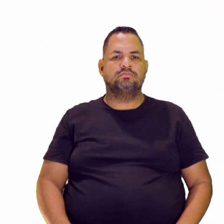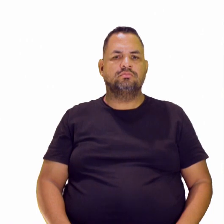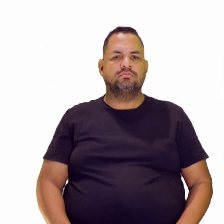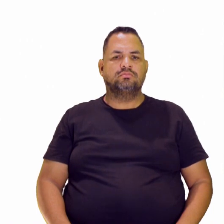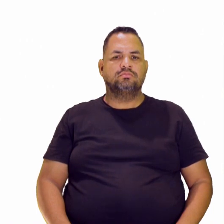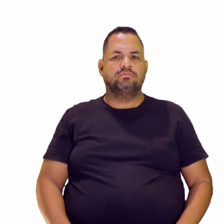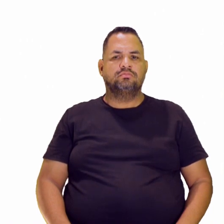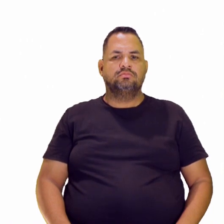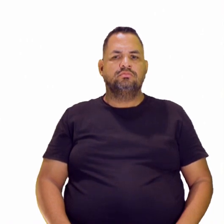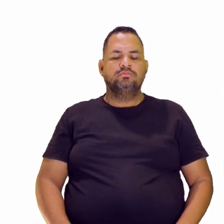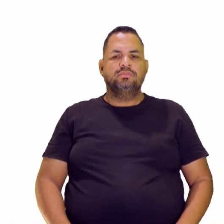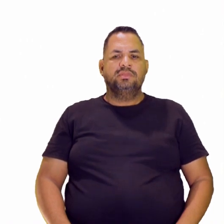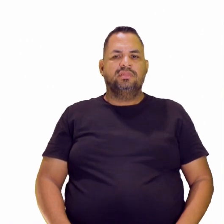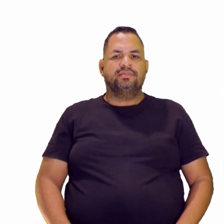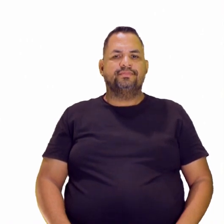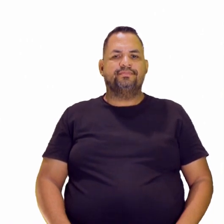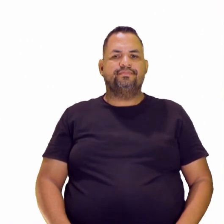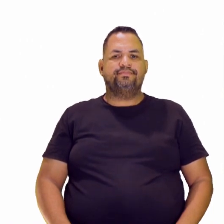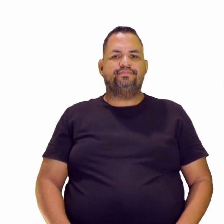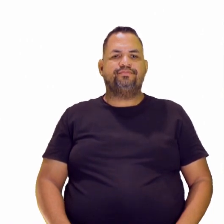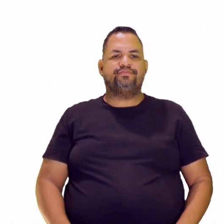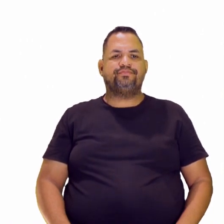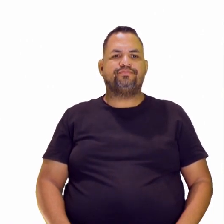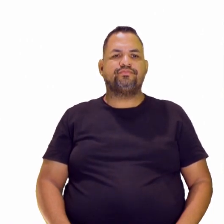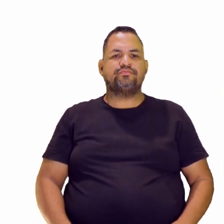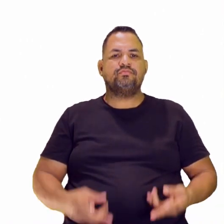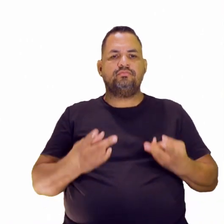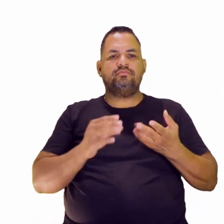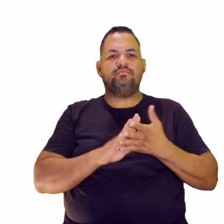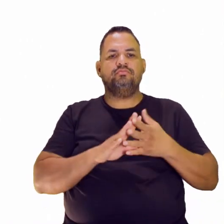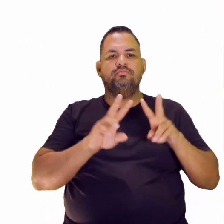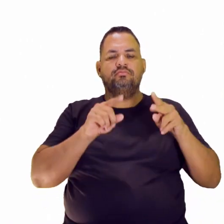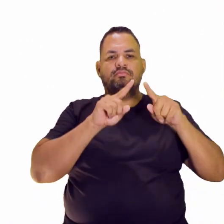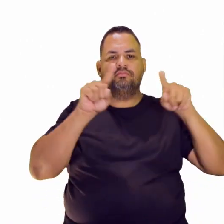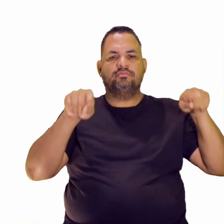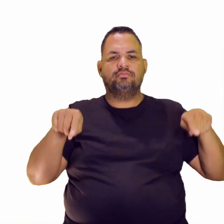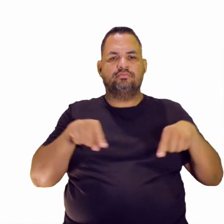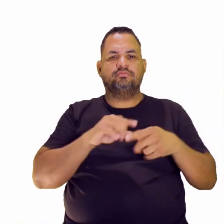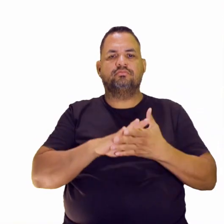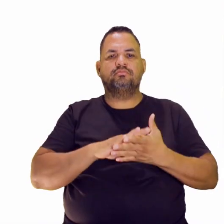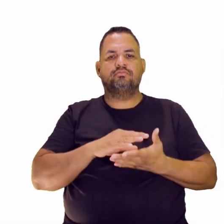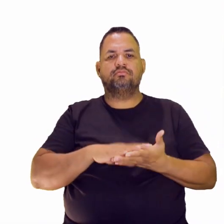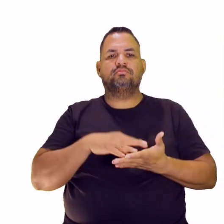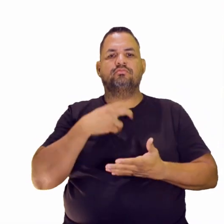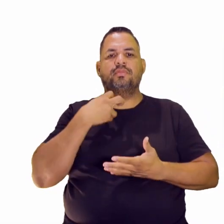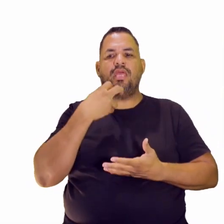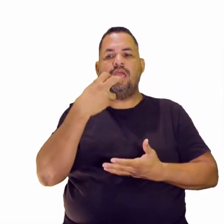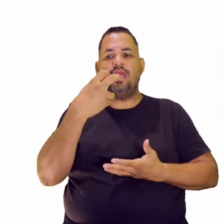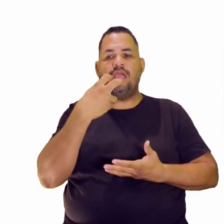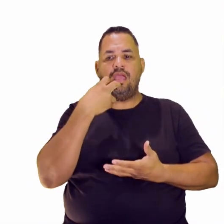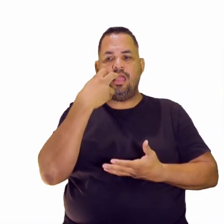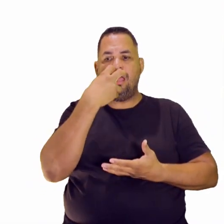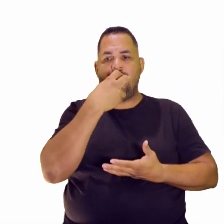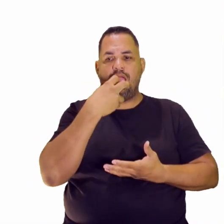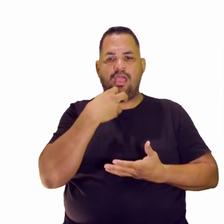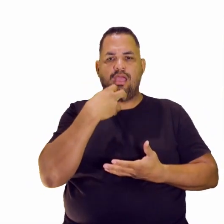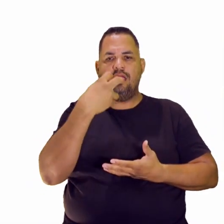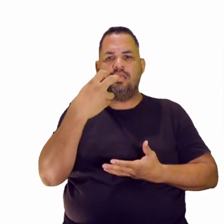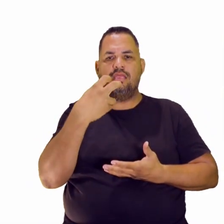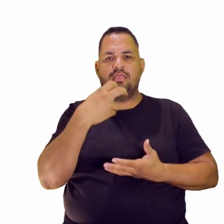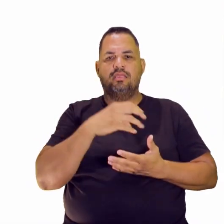é o seguinte. Sobre a obra O Grito de Ipiranga, ou Independência ou